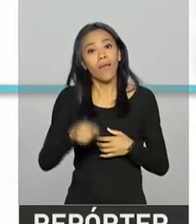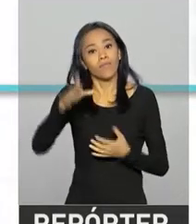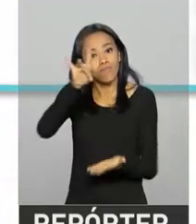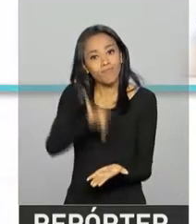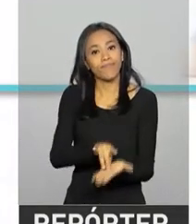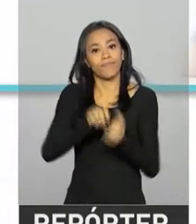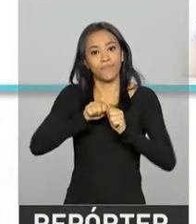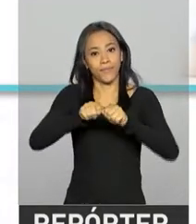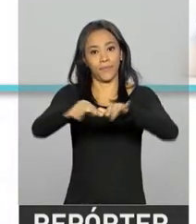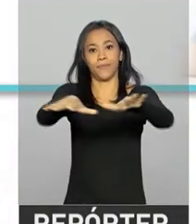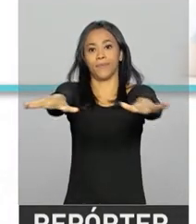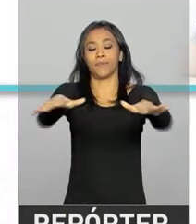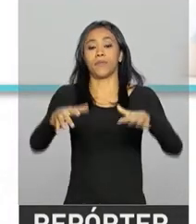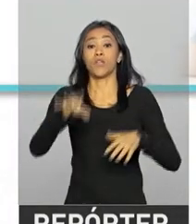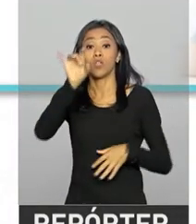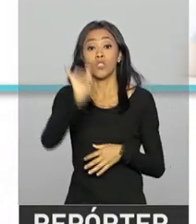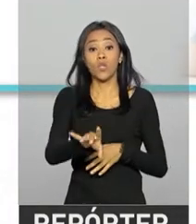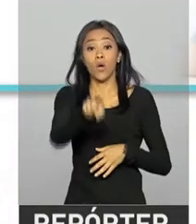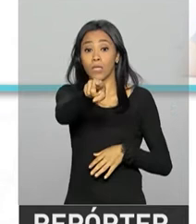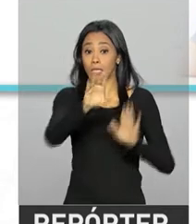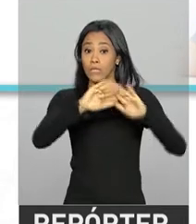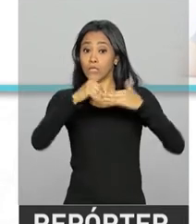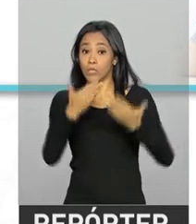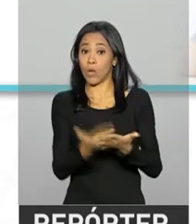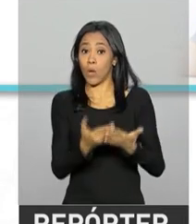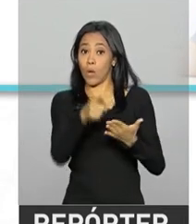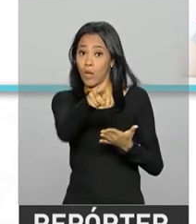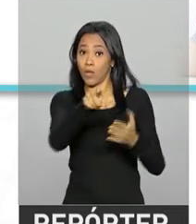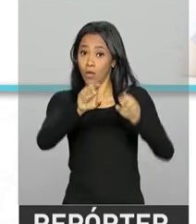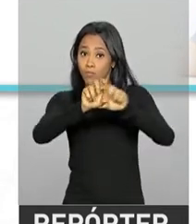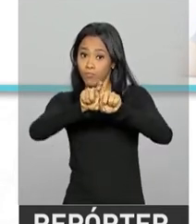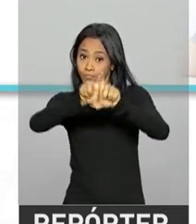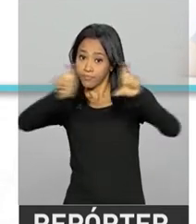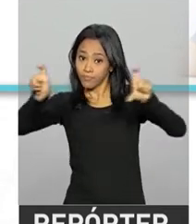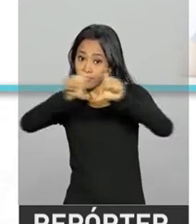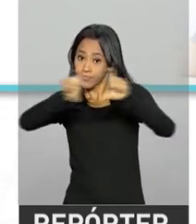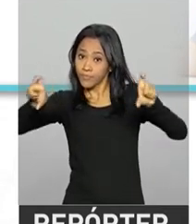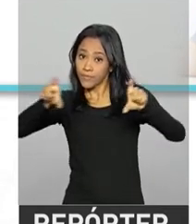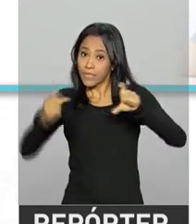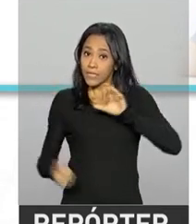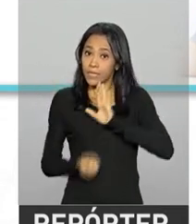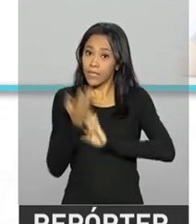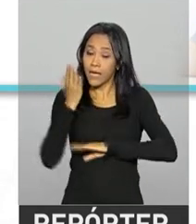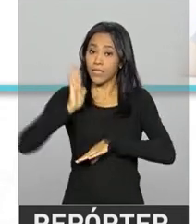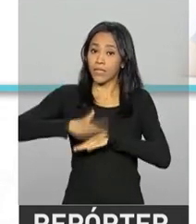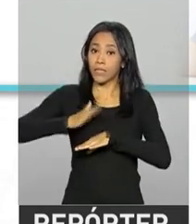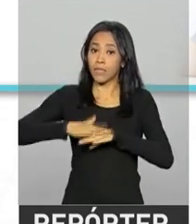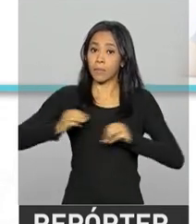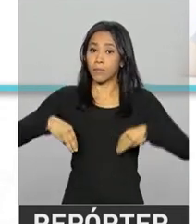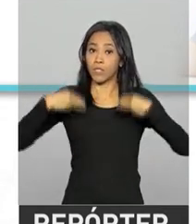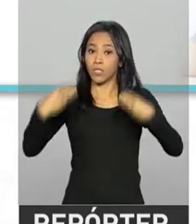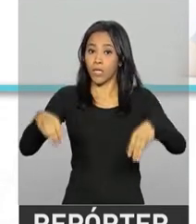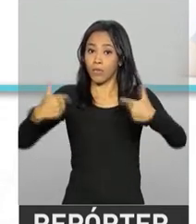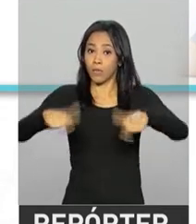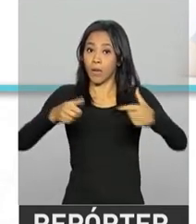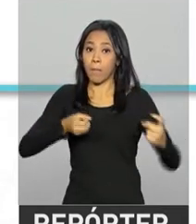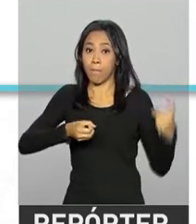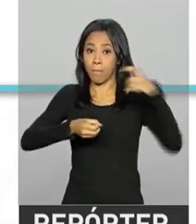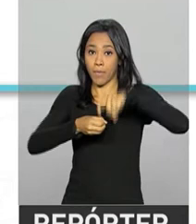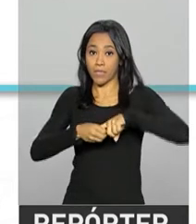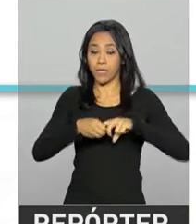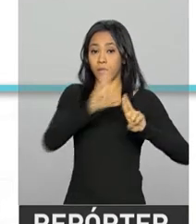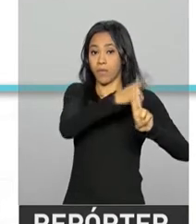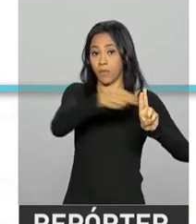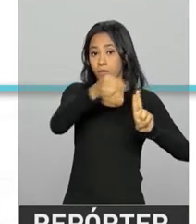realidade somente na escola do trabalhador uma plataforma criada pelo ministério do trabalho em parceria com a universidade de brasília